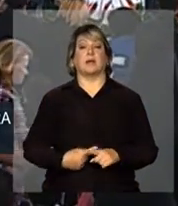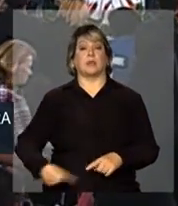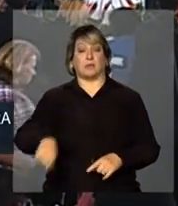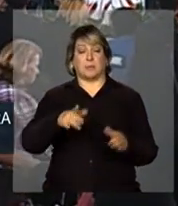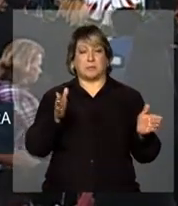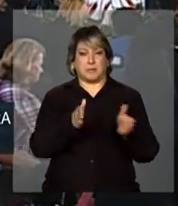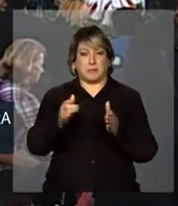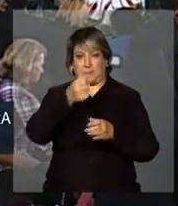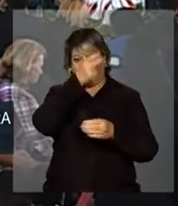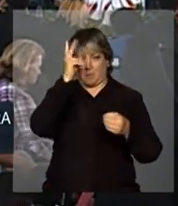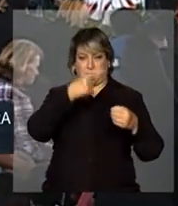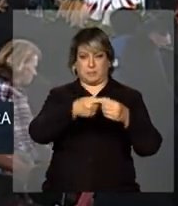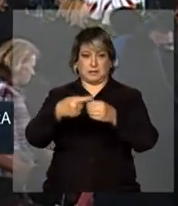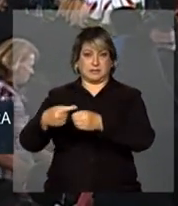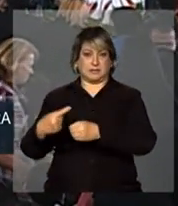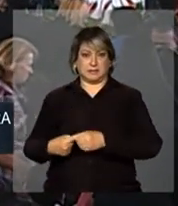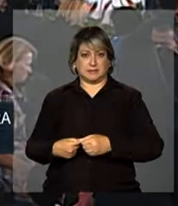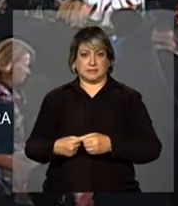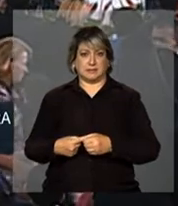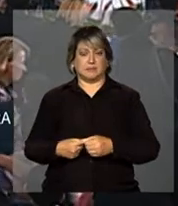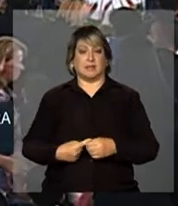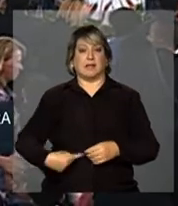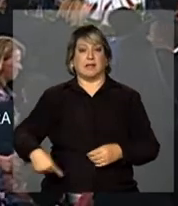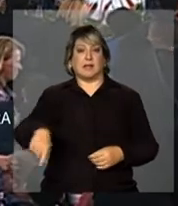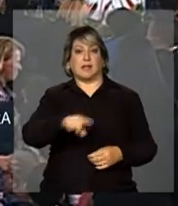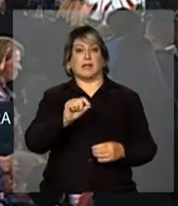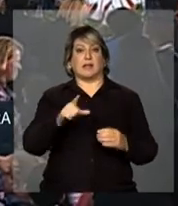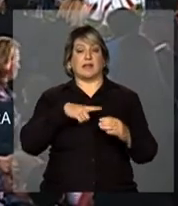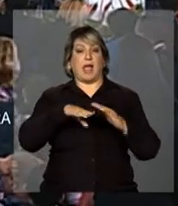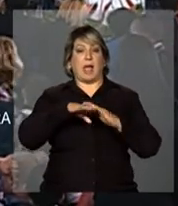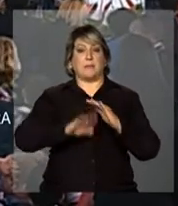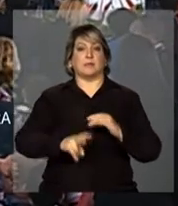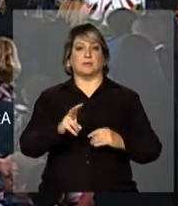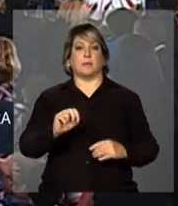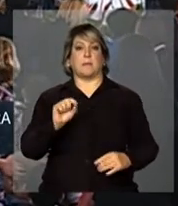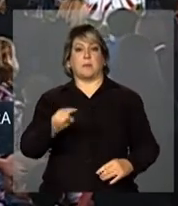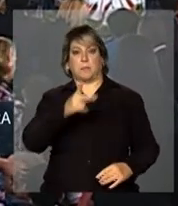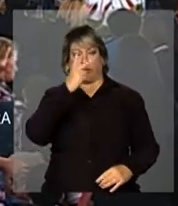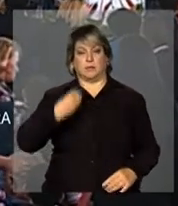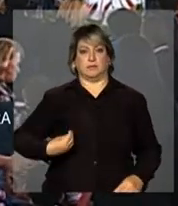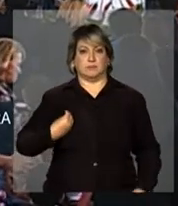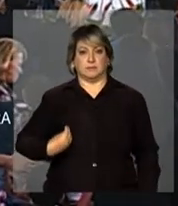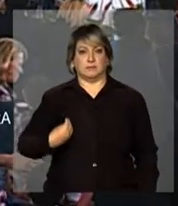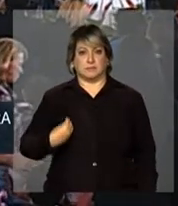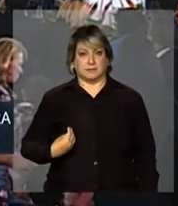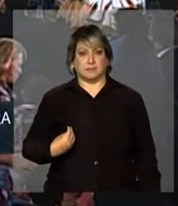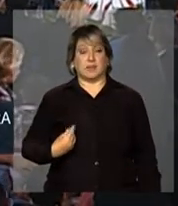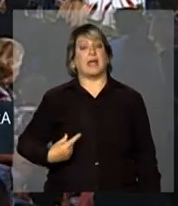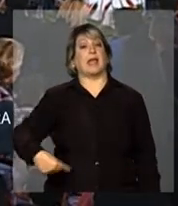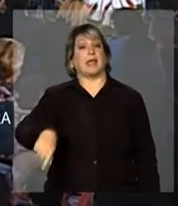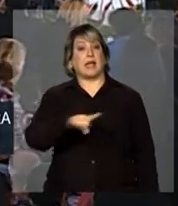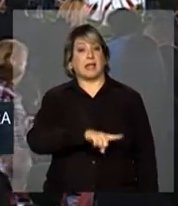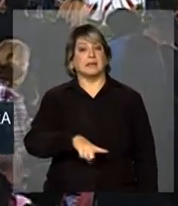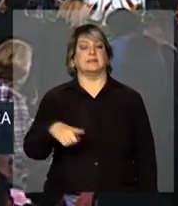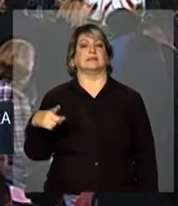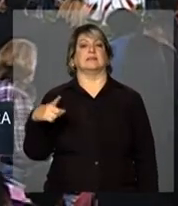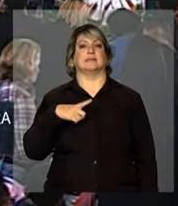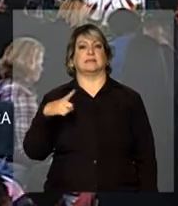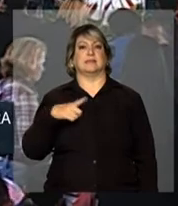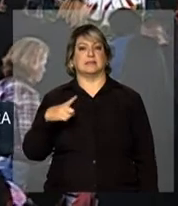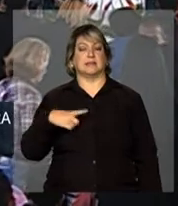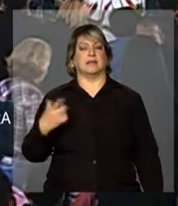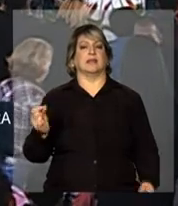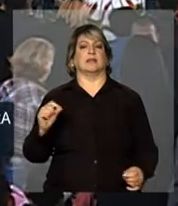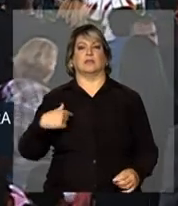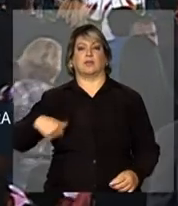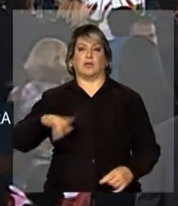pequenos municípios, aqueles abaixo de 50 mil habitantes, eles têm sido